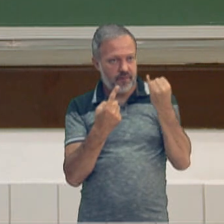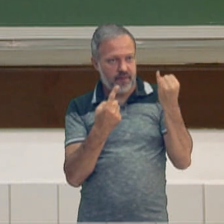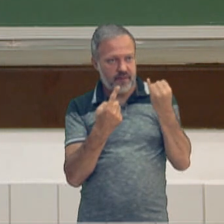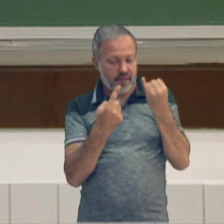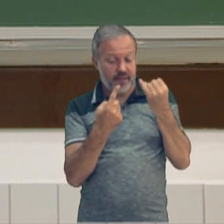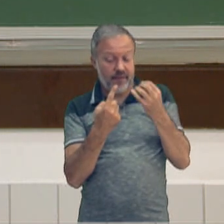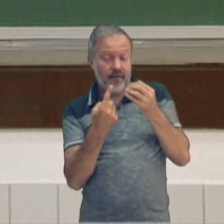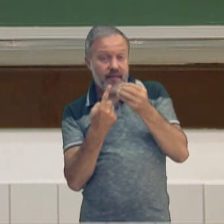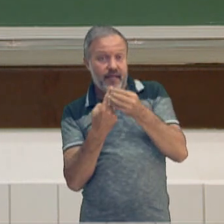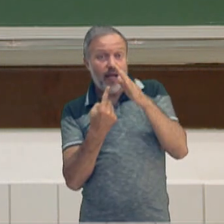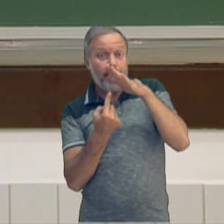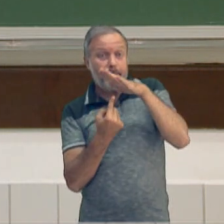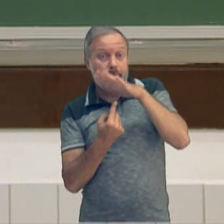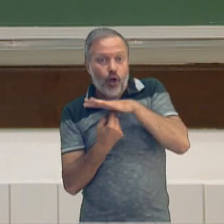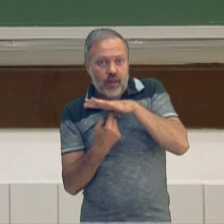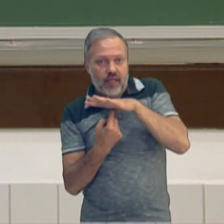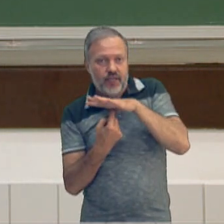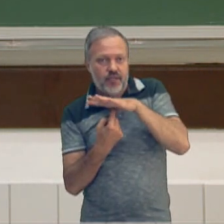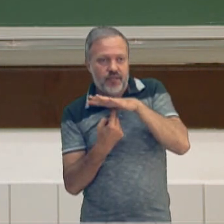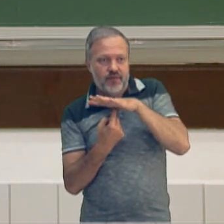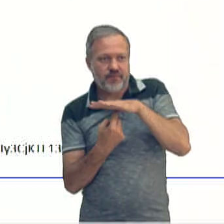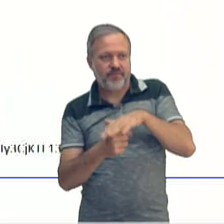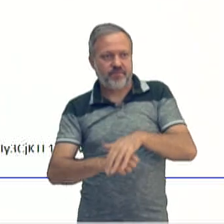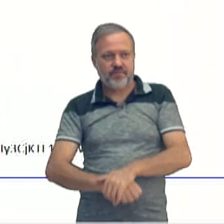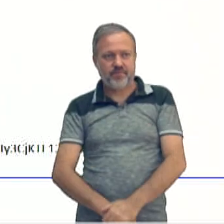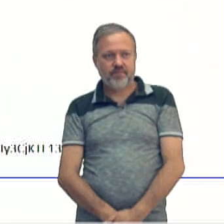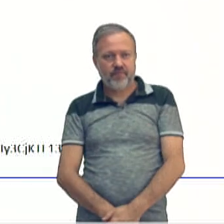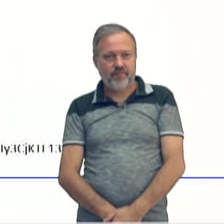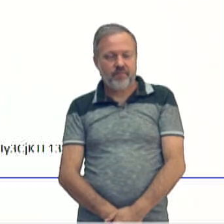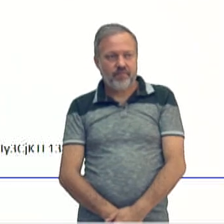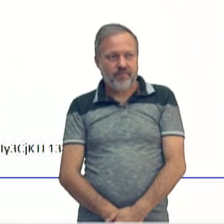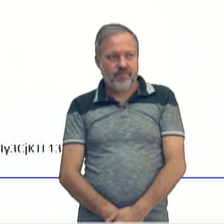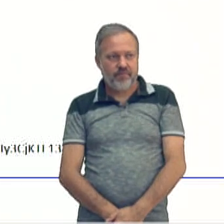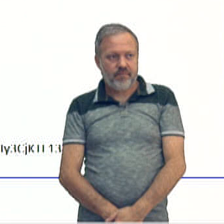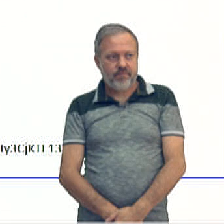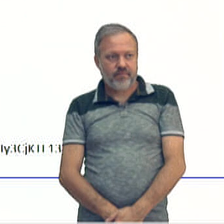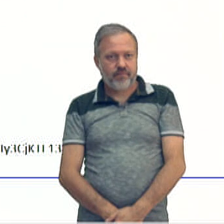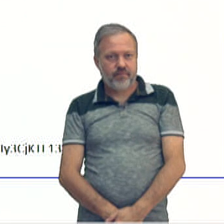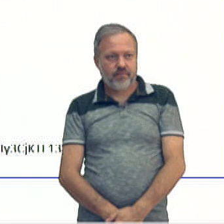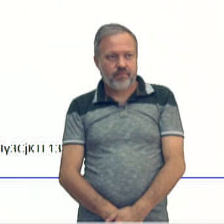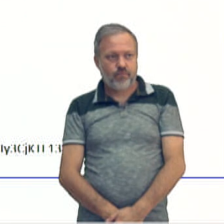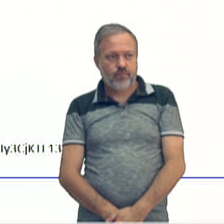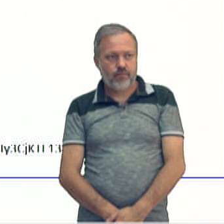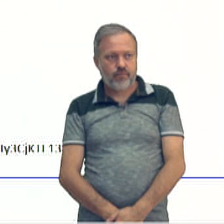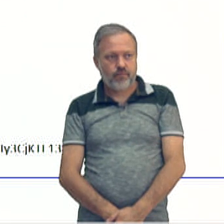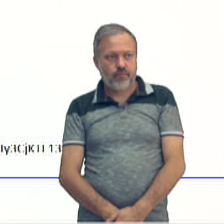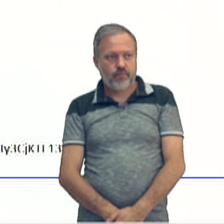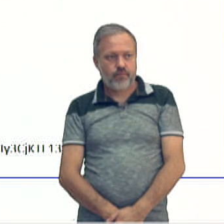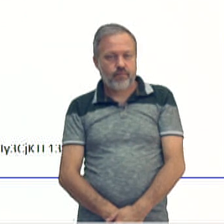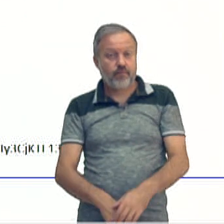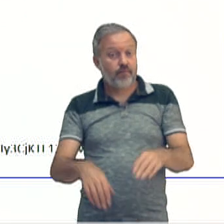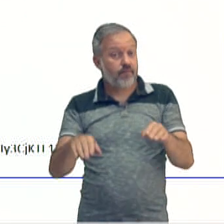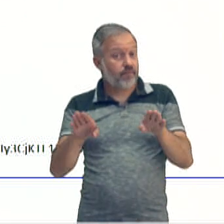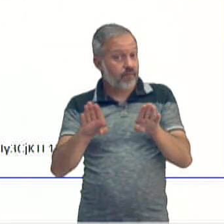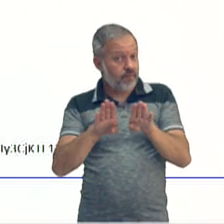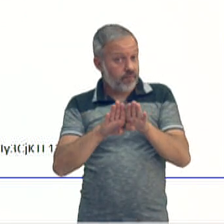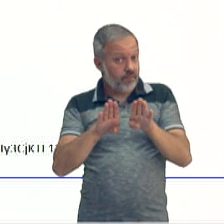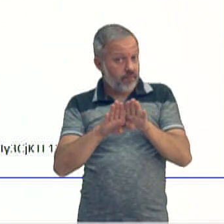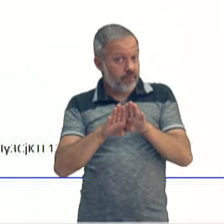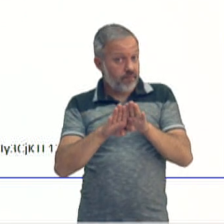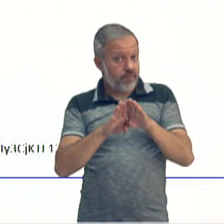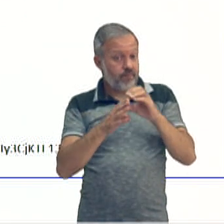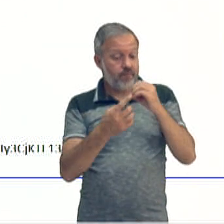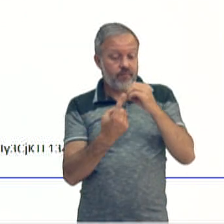celulares, ok? E ainda está dizendo ali que o colesterol também é um precursor dos hormônios sexuais. Testosterona e progesterona, por